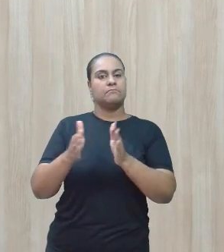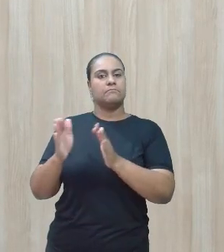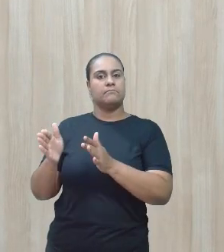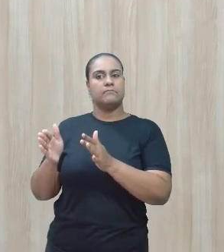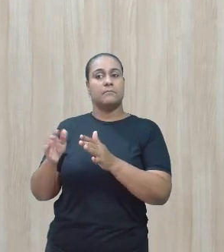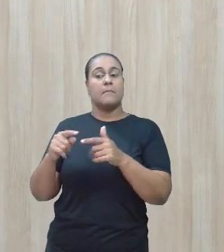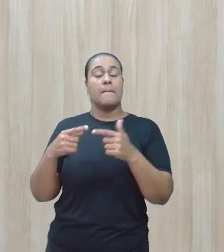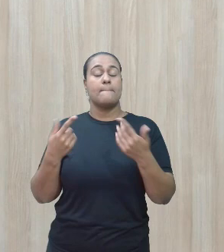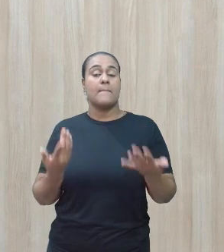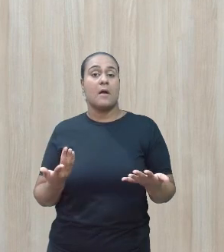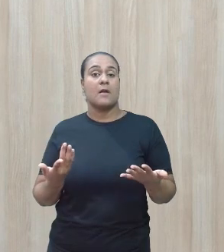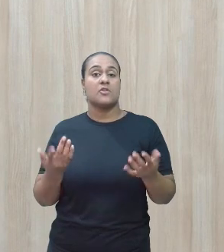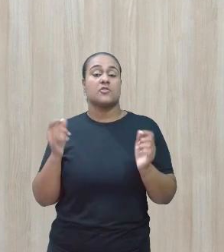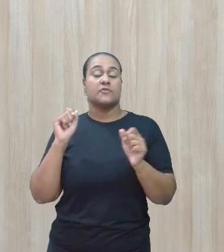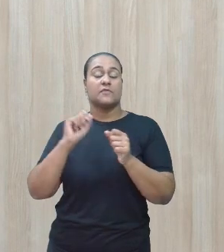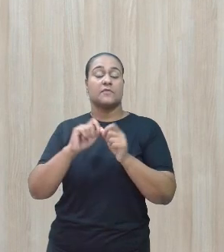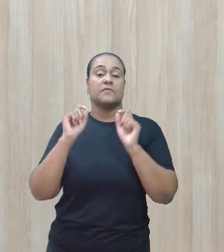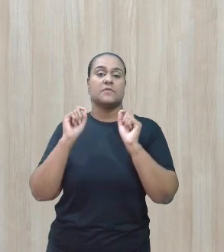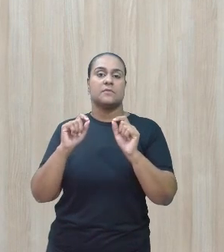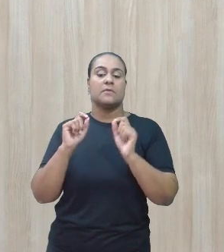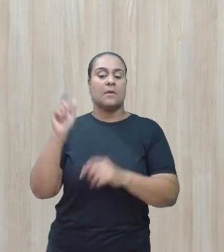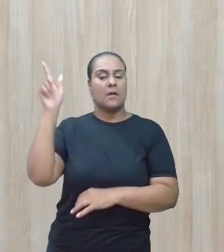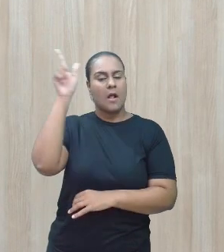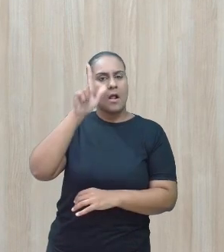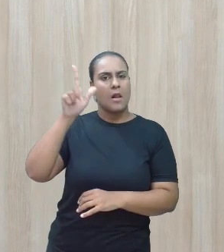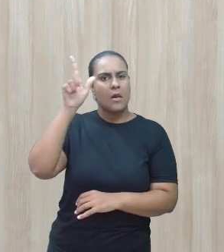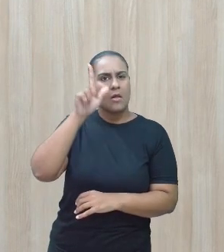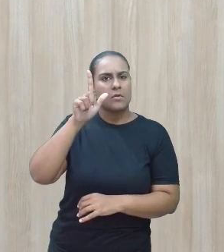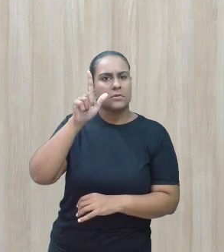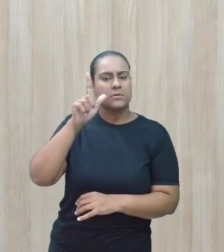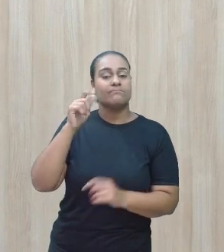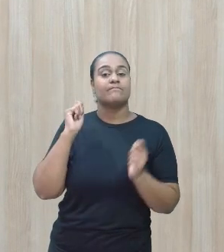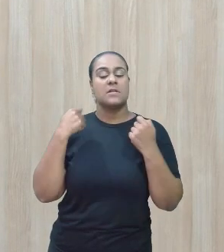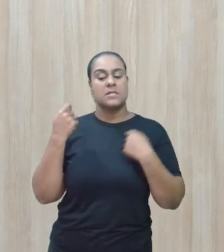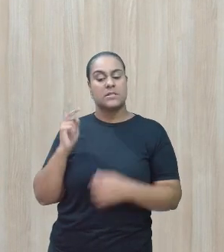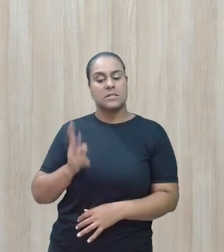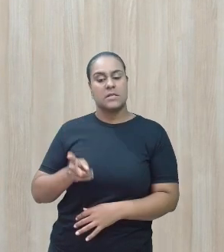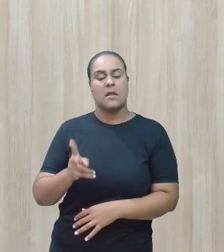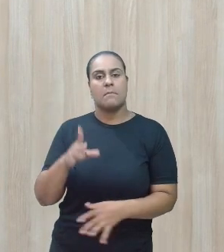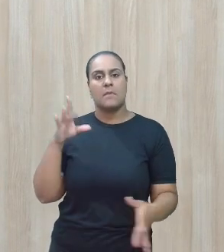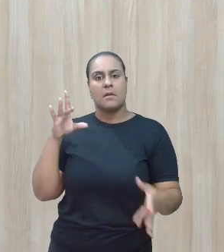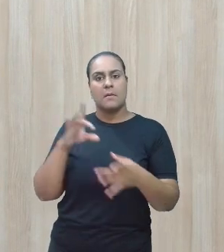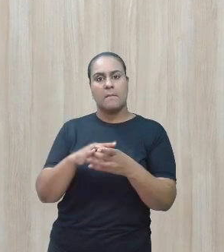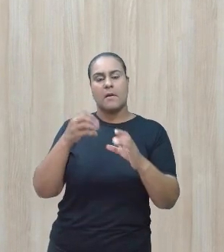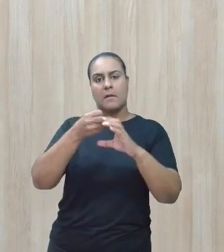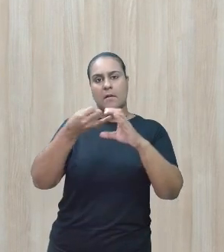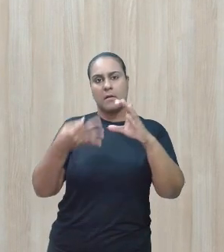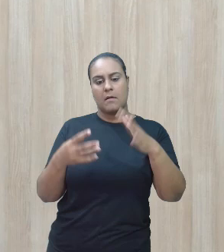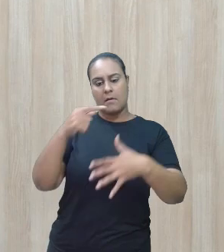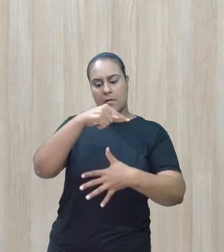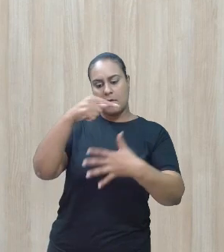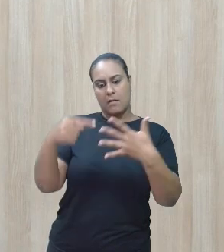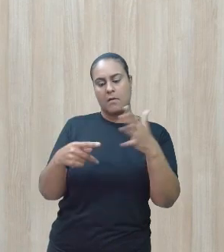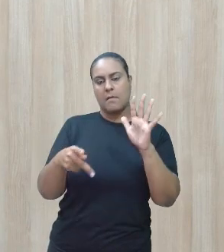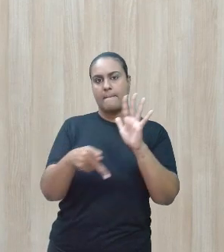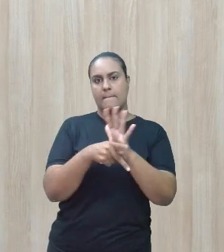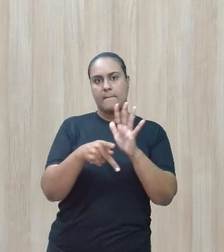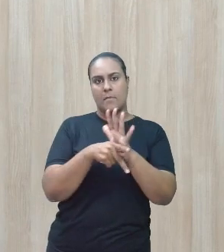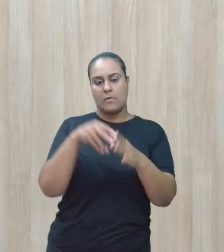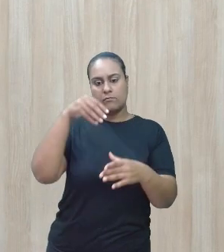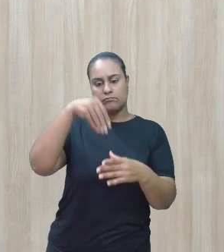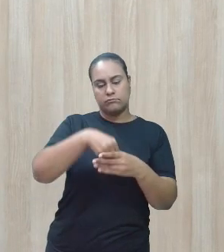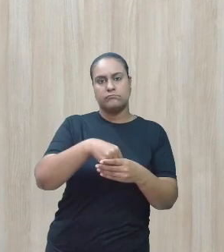Mas o que é que a gente vai fazer? A lógica dele está sempre relacionada à característica dos elementos, onde esses